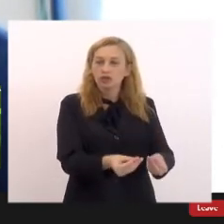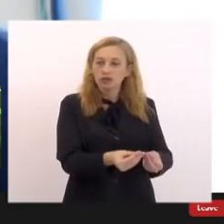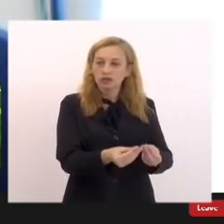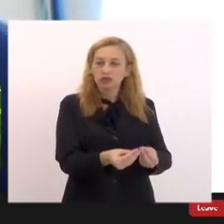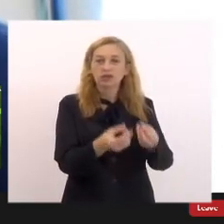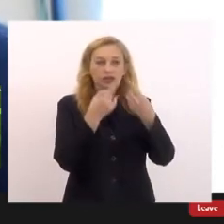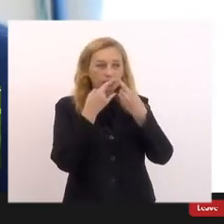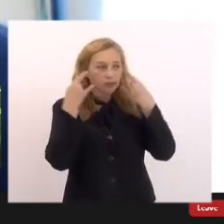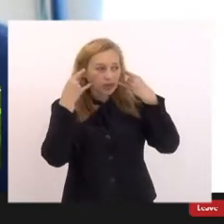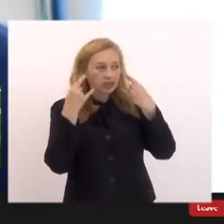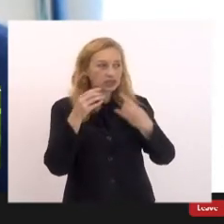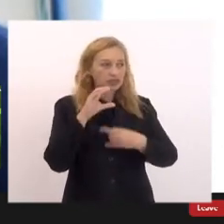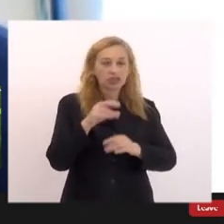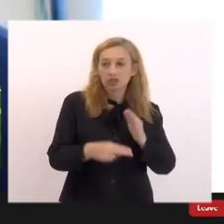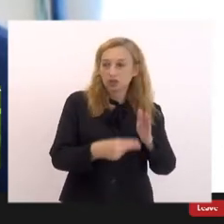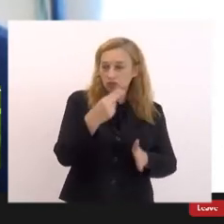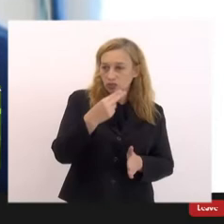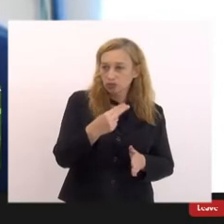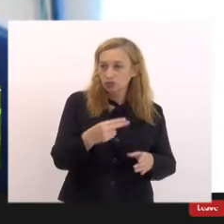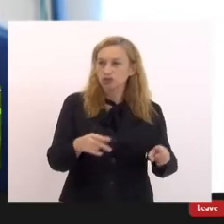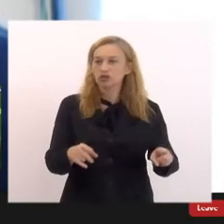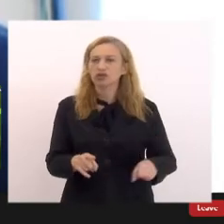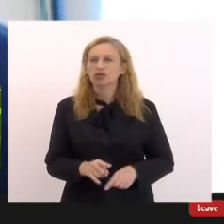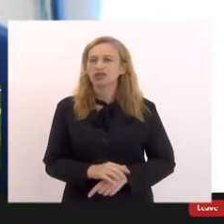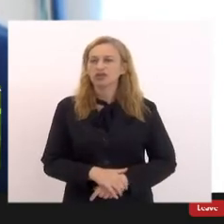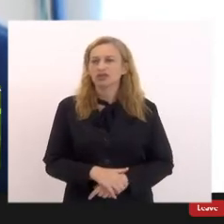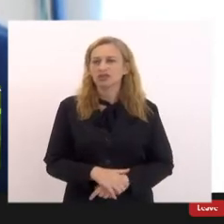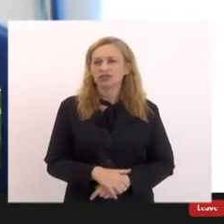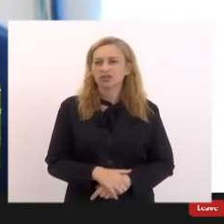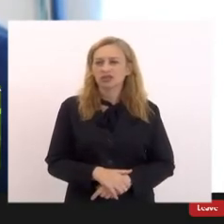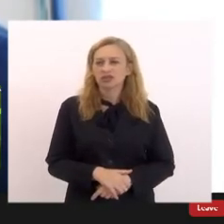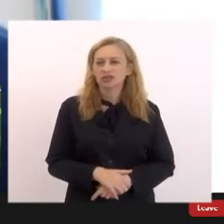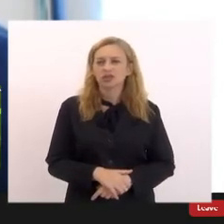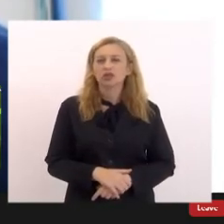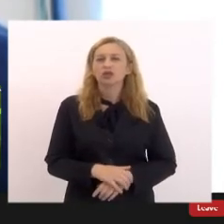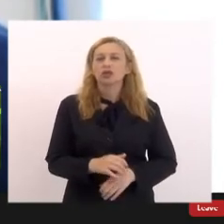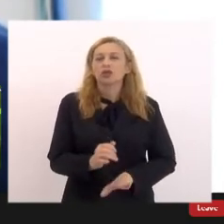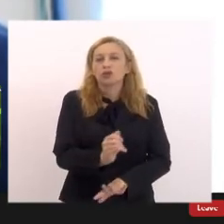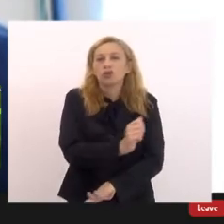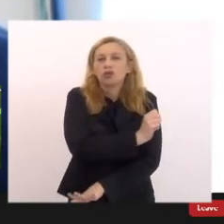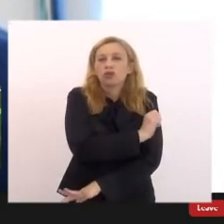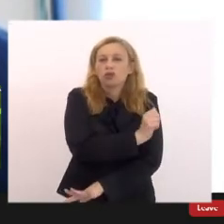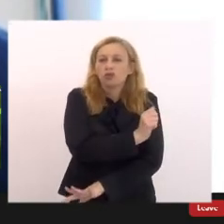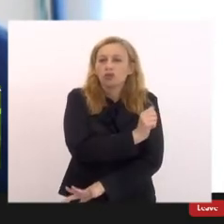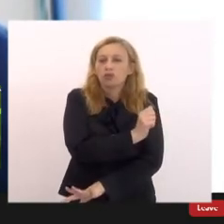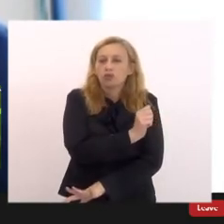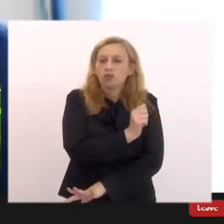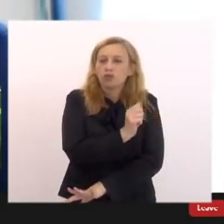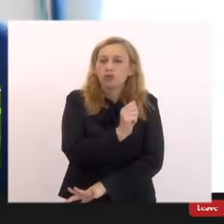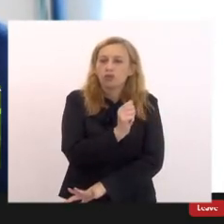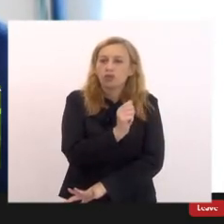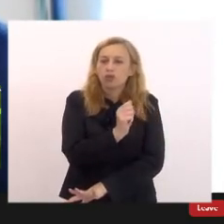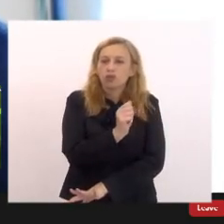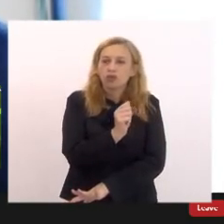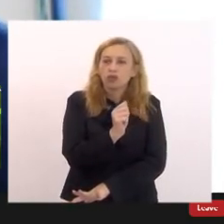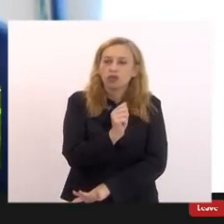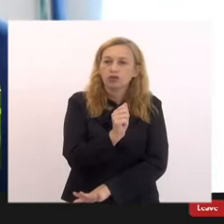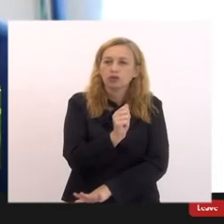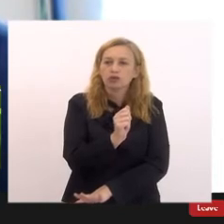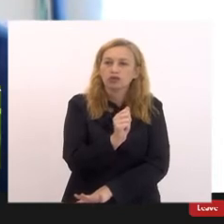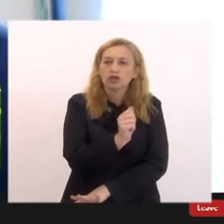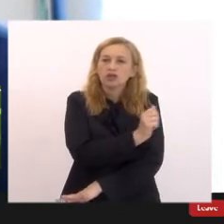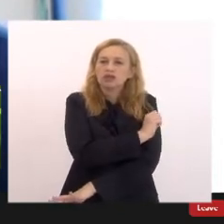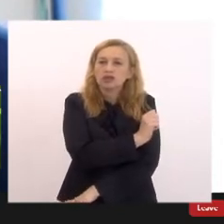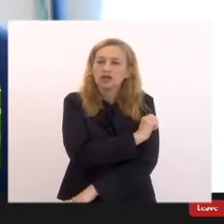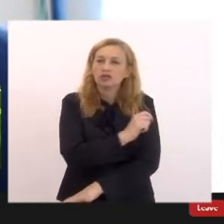cirúrgica e do inspetor como um ator fundamental para garantir esse uso nos espaços comuns das